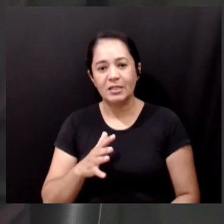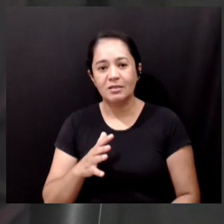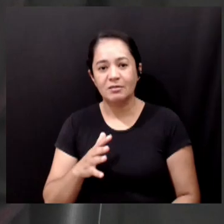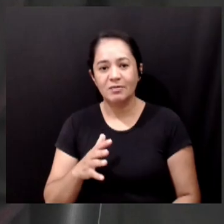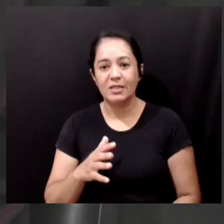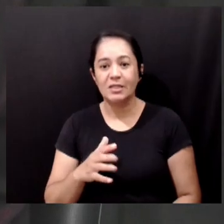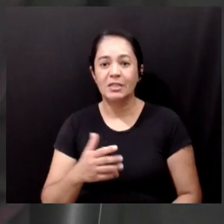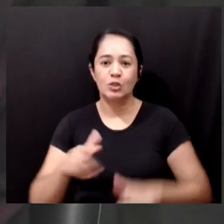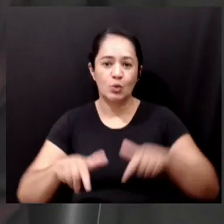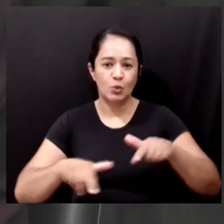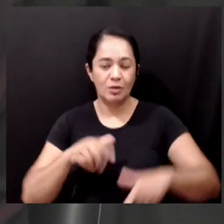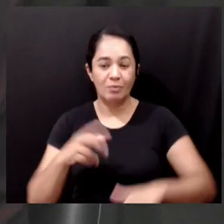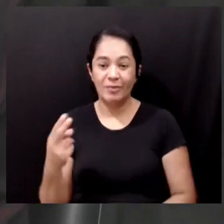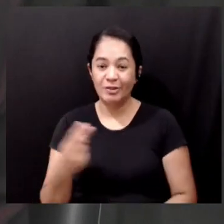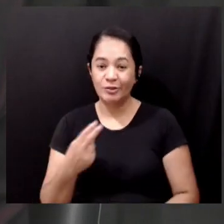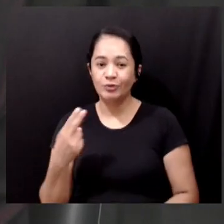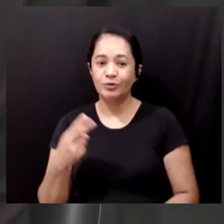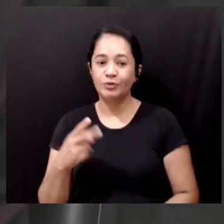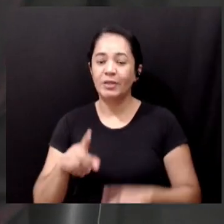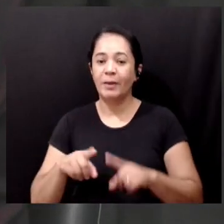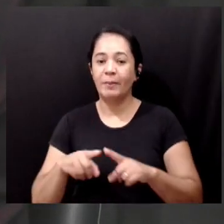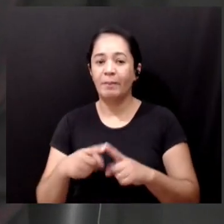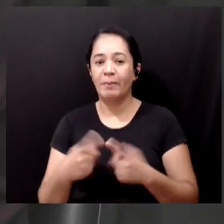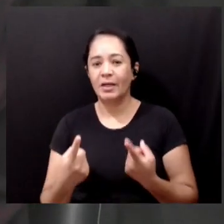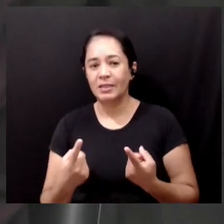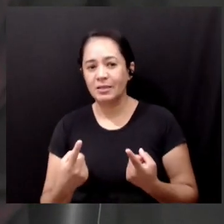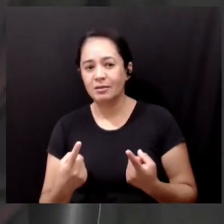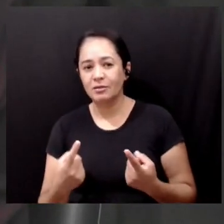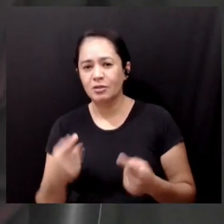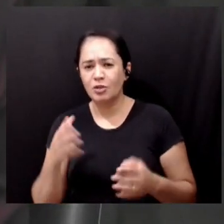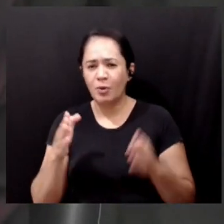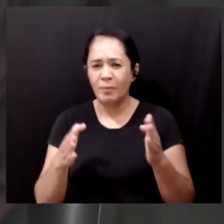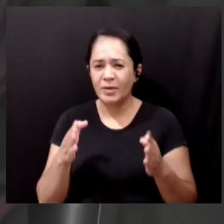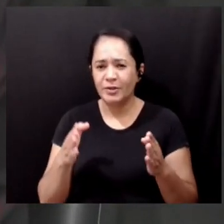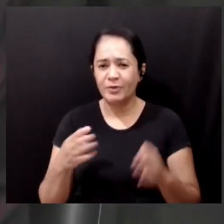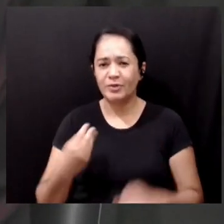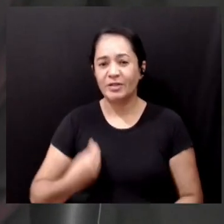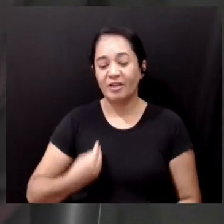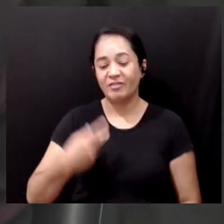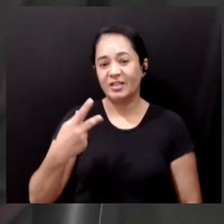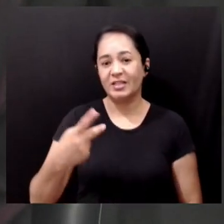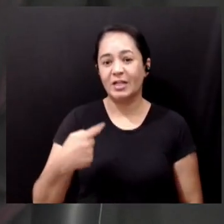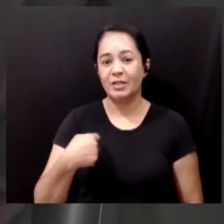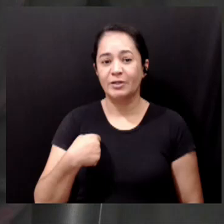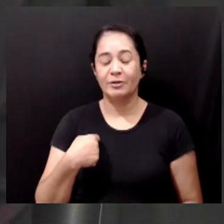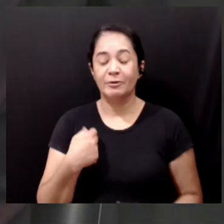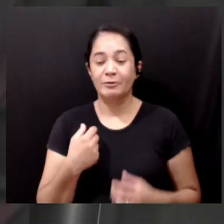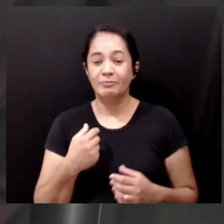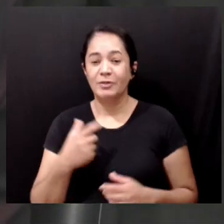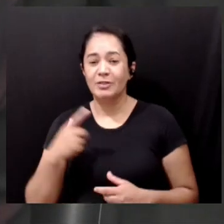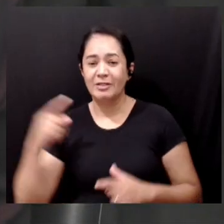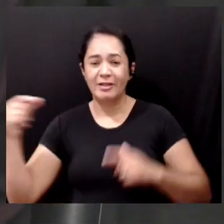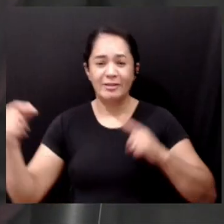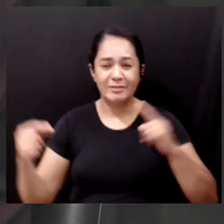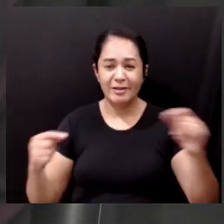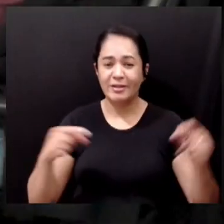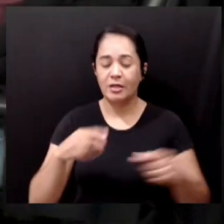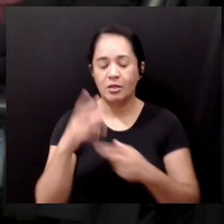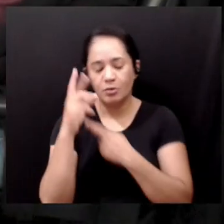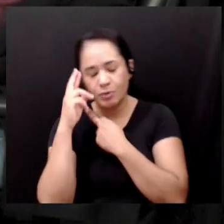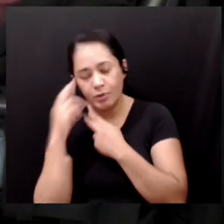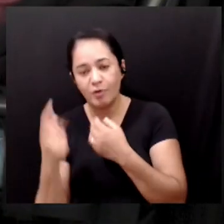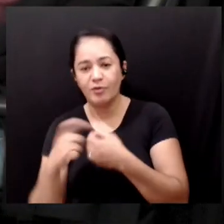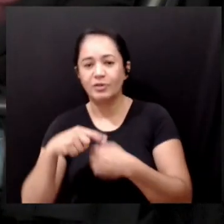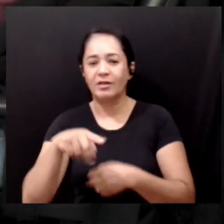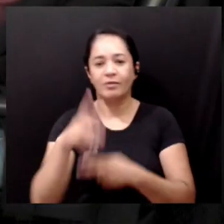não. Teve muito tempo da vida dela, coitada, que eu saía, ela tava dormindo, voltava, ela tava Trabalhava, dormindo. você não